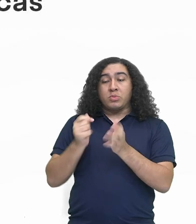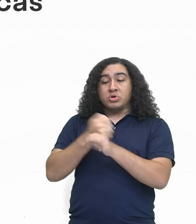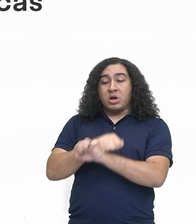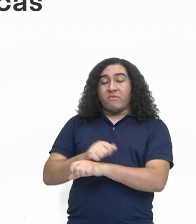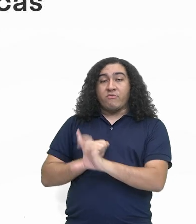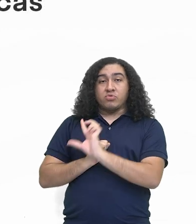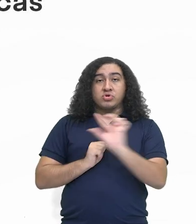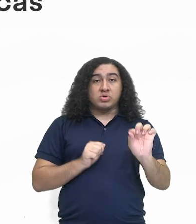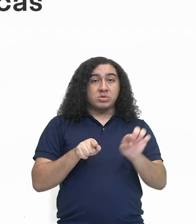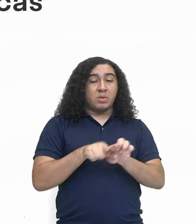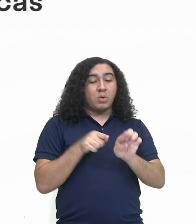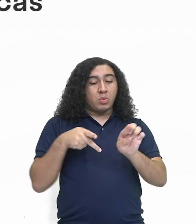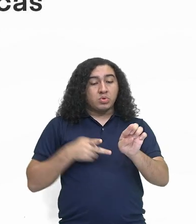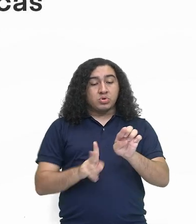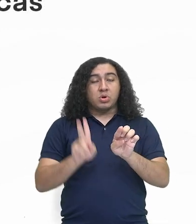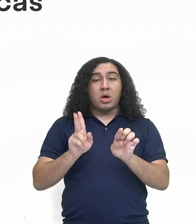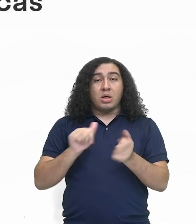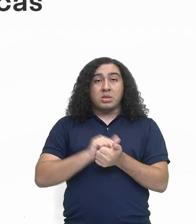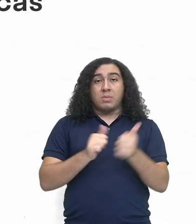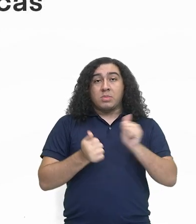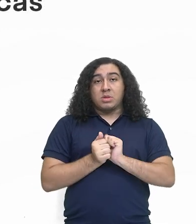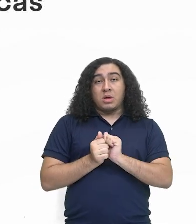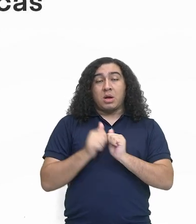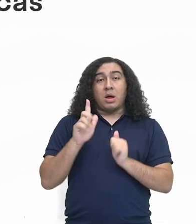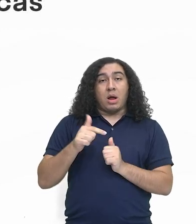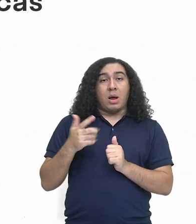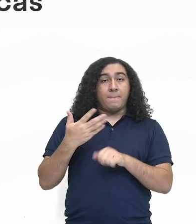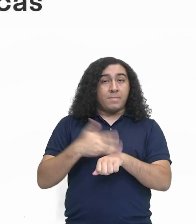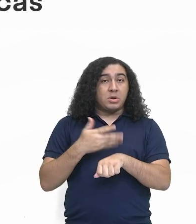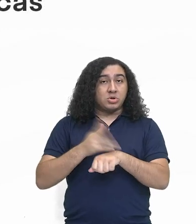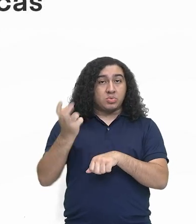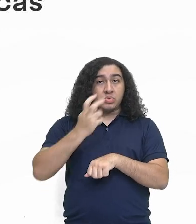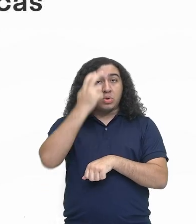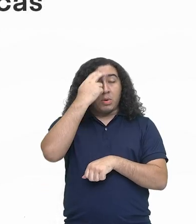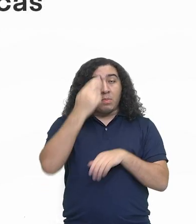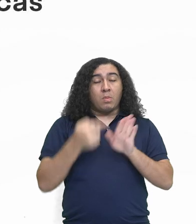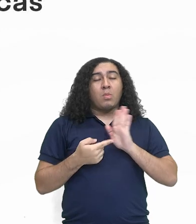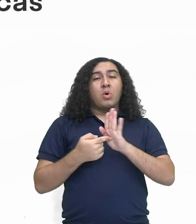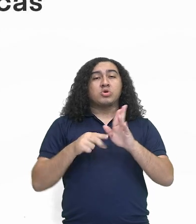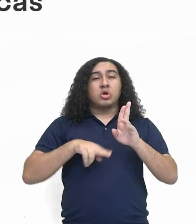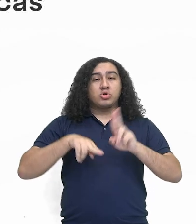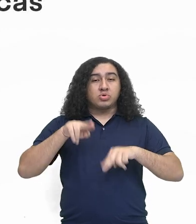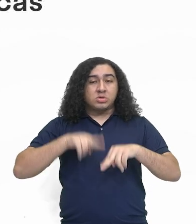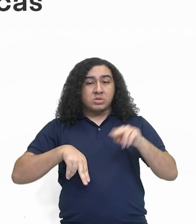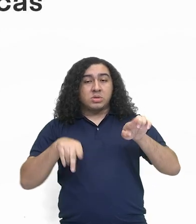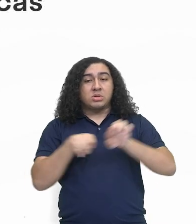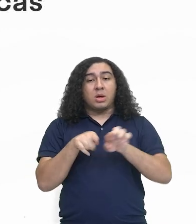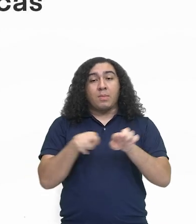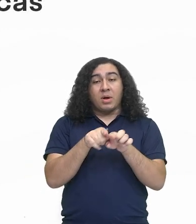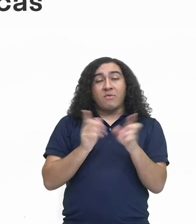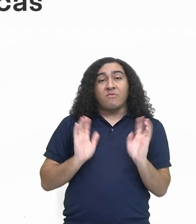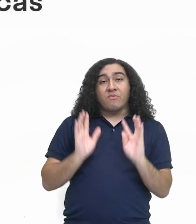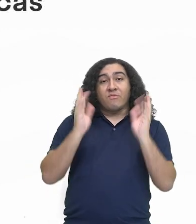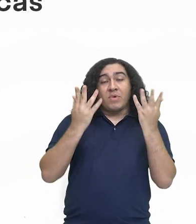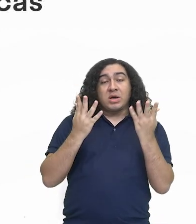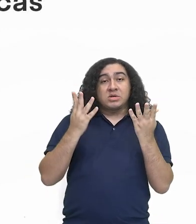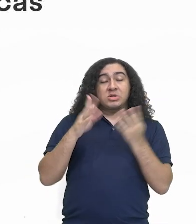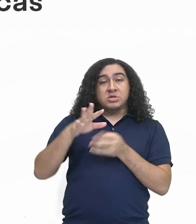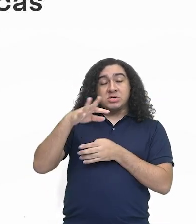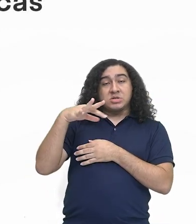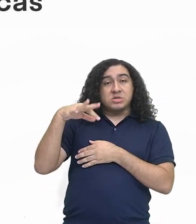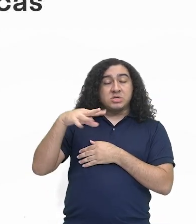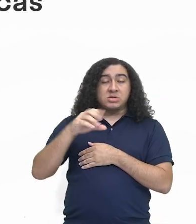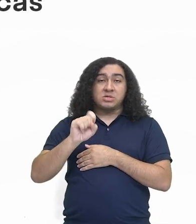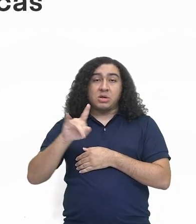e adaptaram suas práticas culturais. Apresentada em festas juninas, festas de santos, padroeiros e eventos de